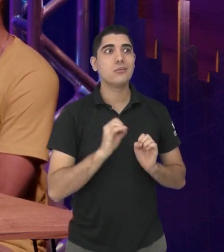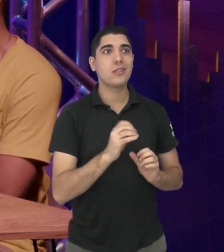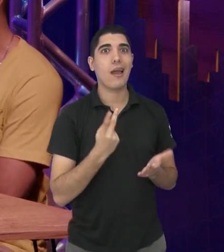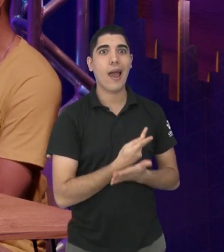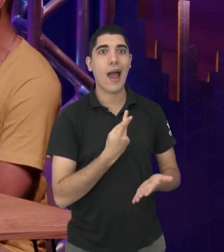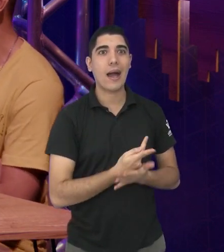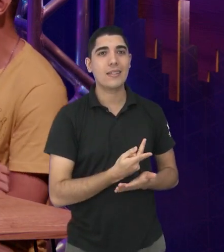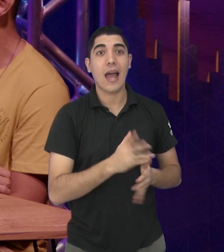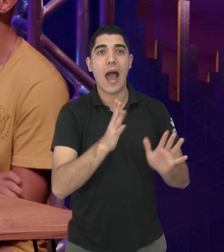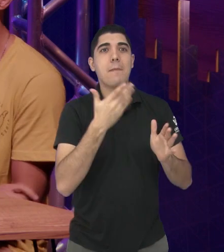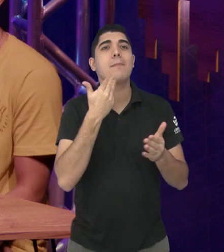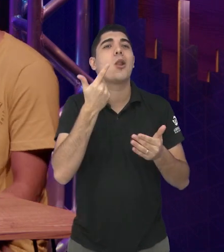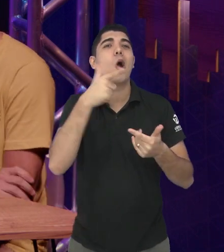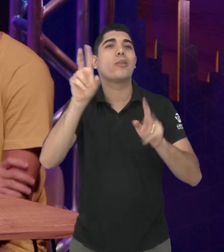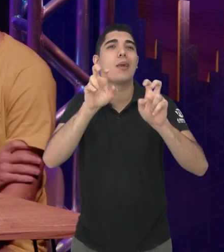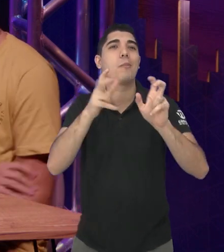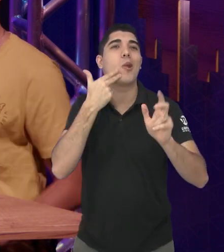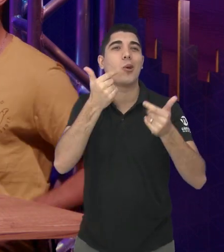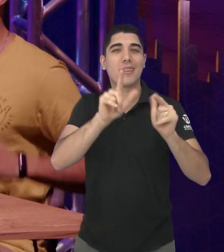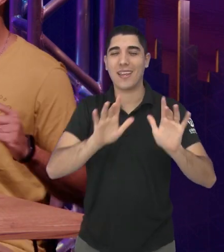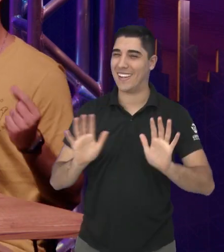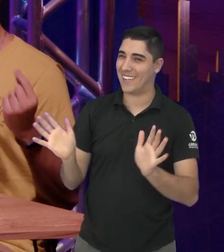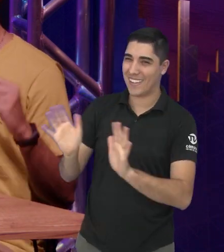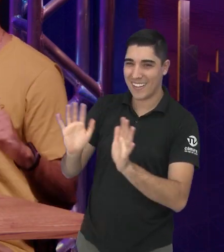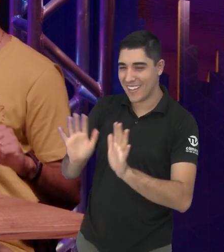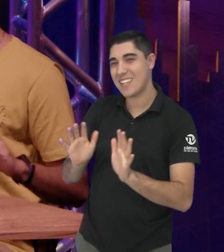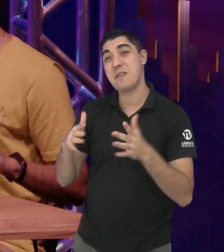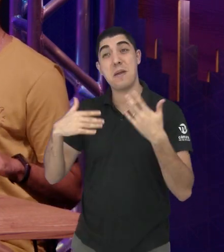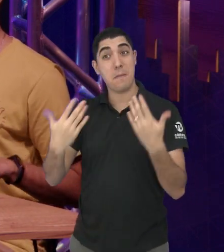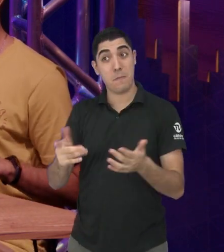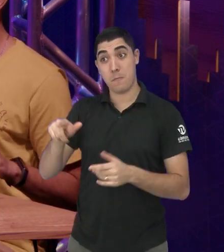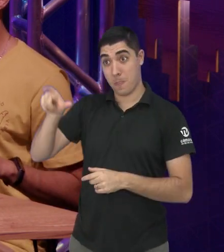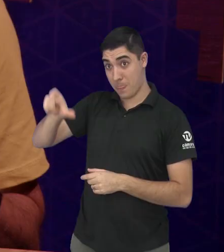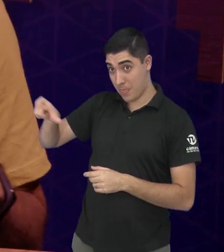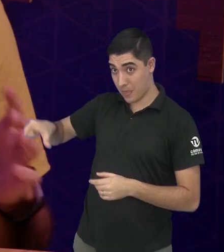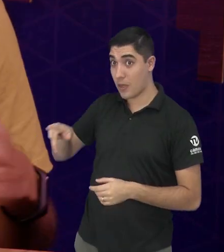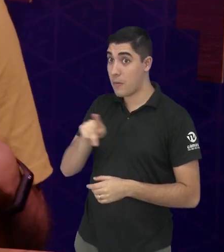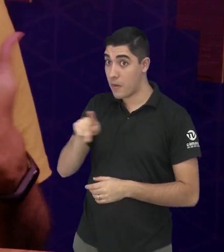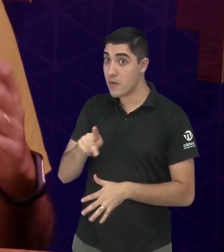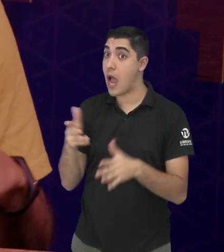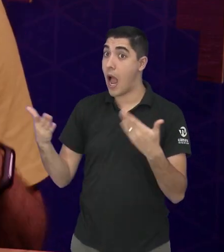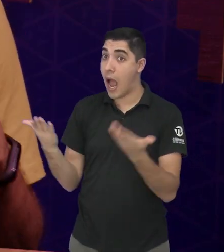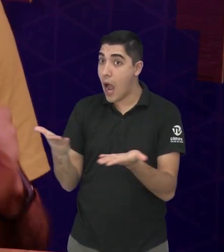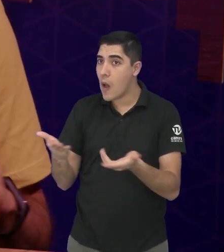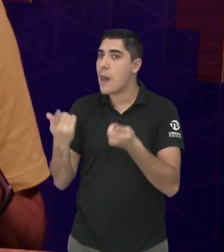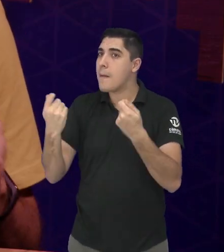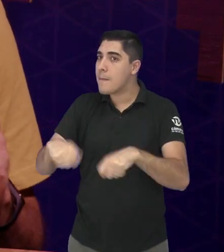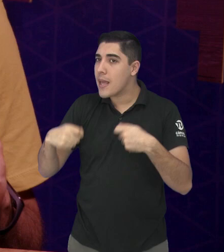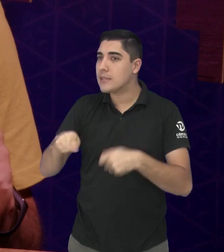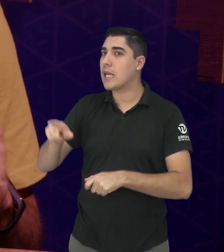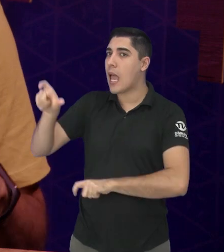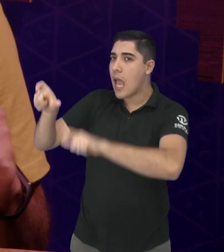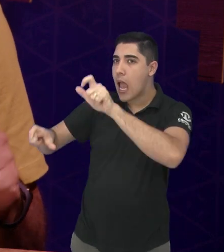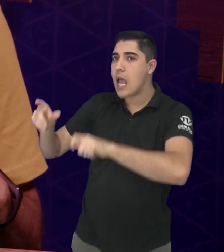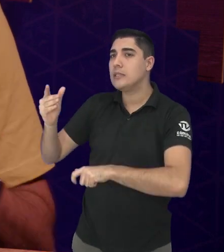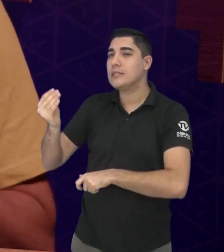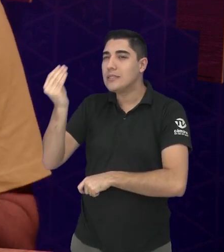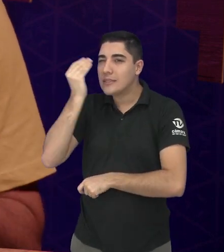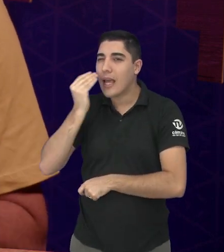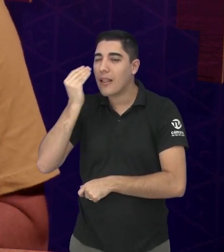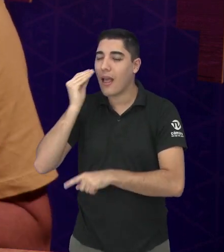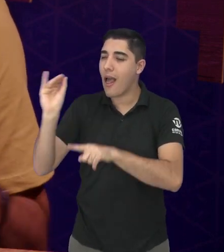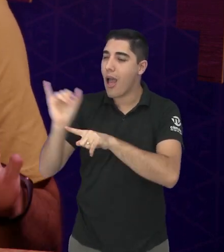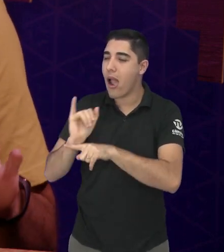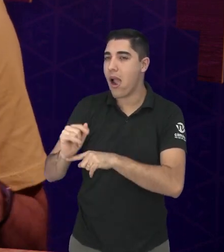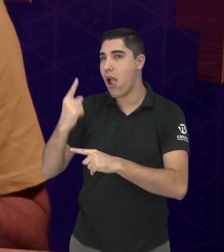não sabia. Não, muda de assunto. Mas os professores, eles vão ter que agora usar a criatividade. Acho